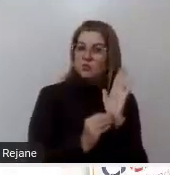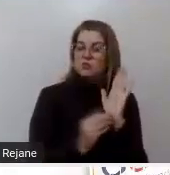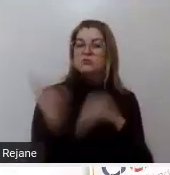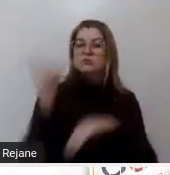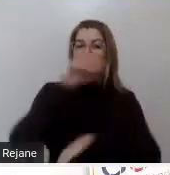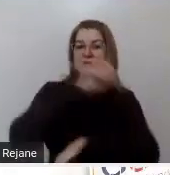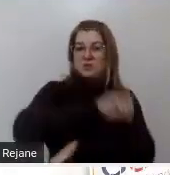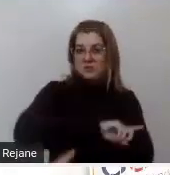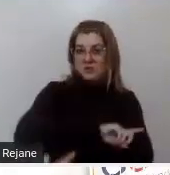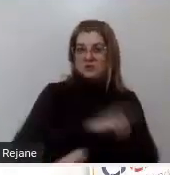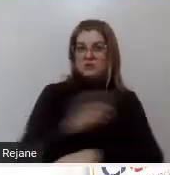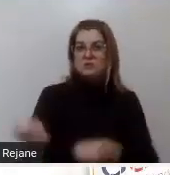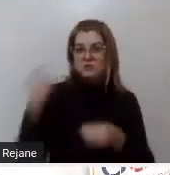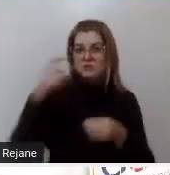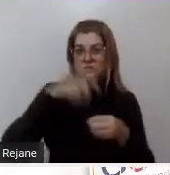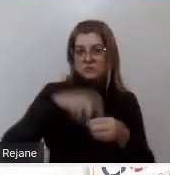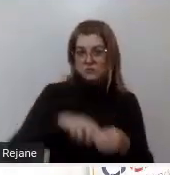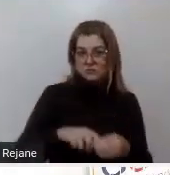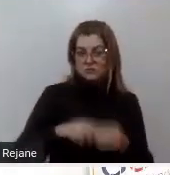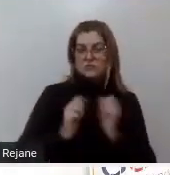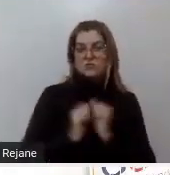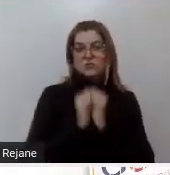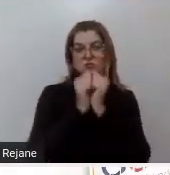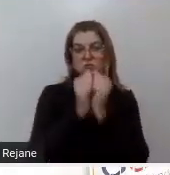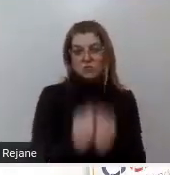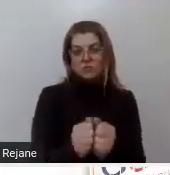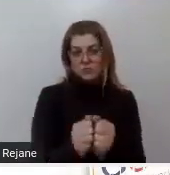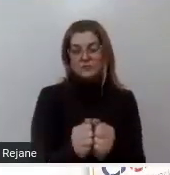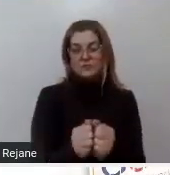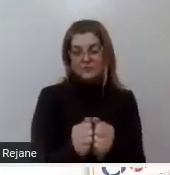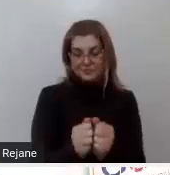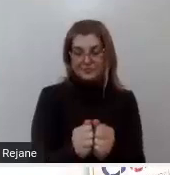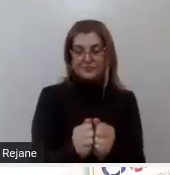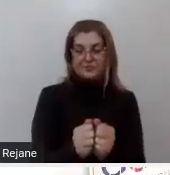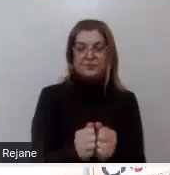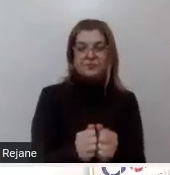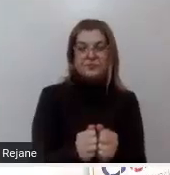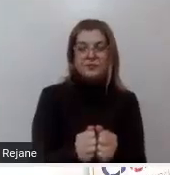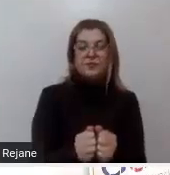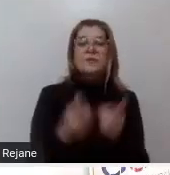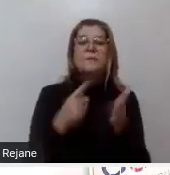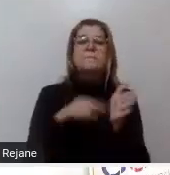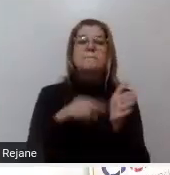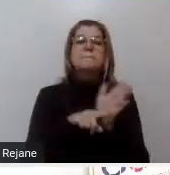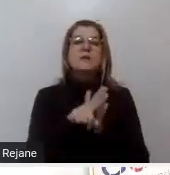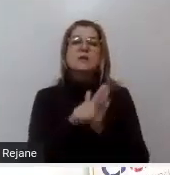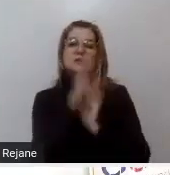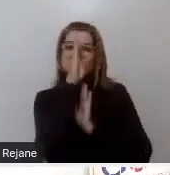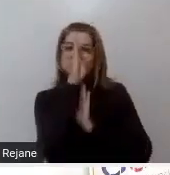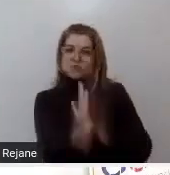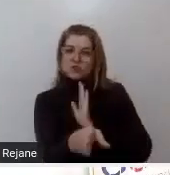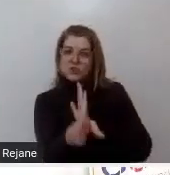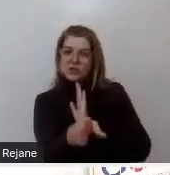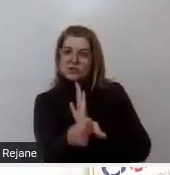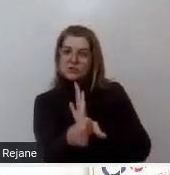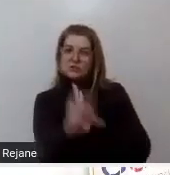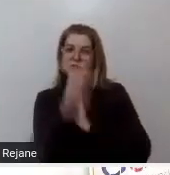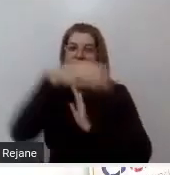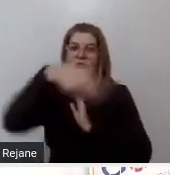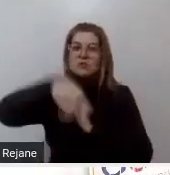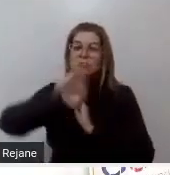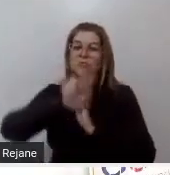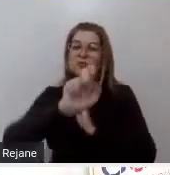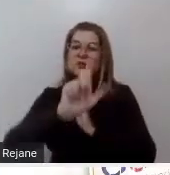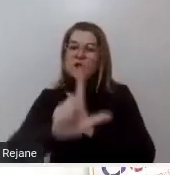de entrega e o acompanhamento disso tudo, tá? Então, a pergunta vai direto para o mural e a pergunta ela vai poder